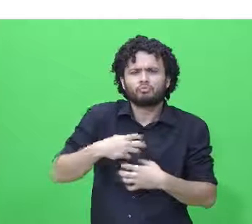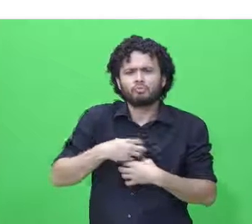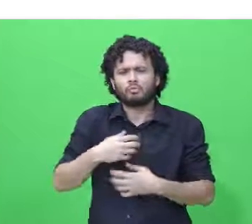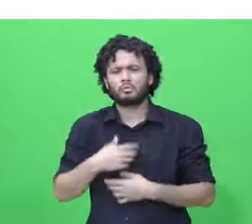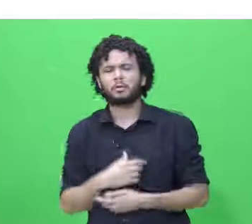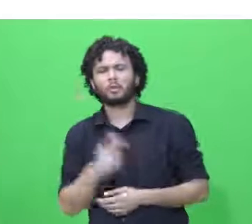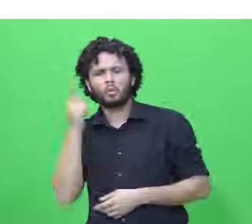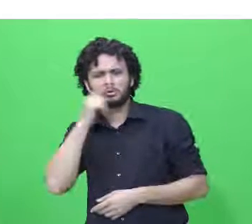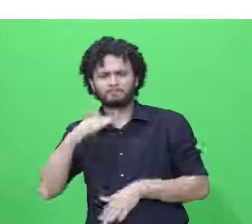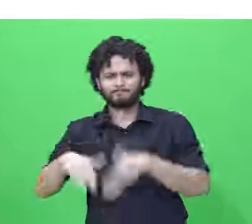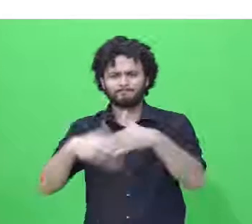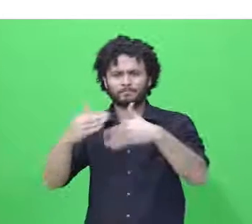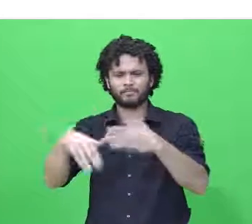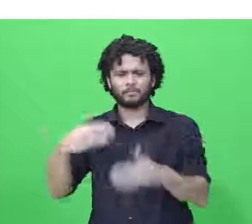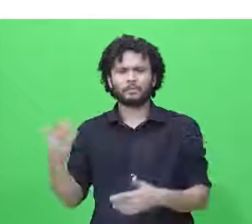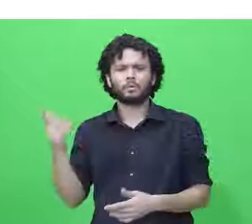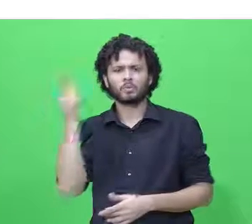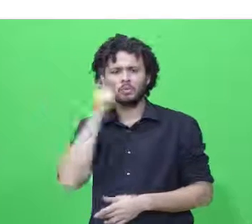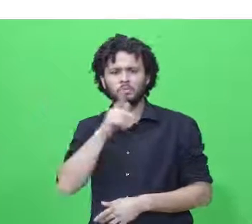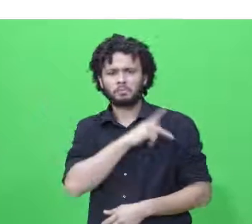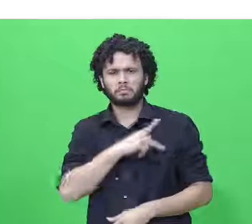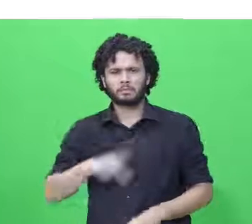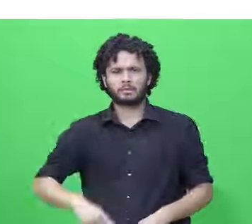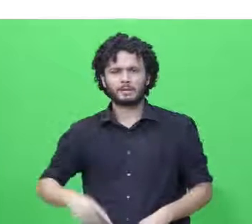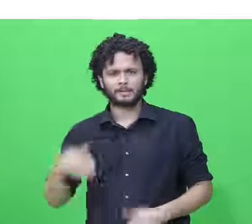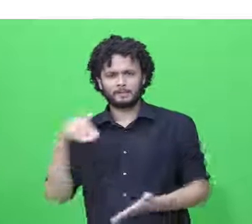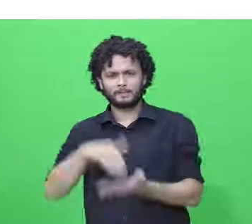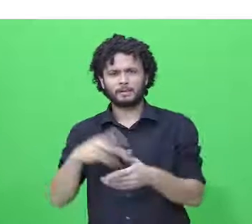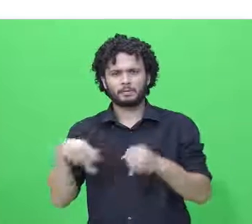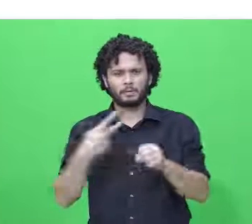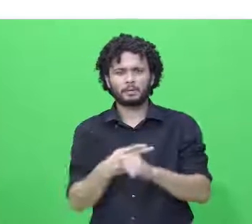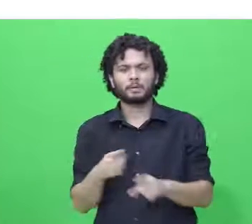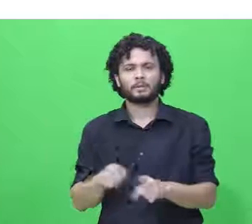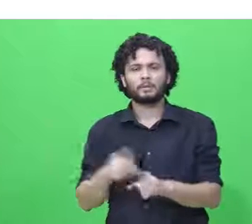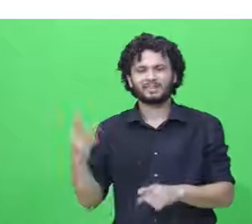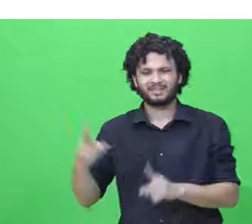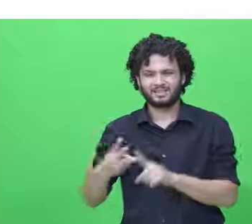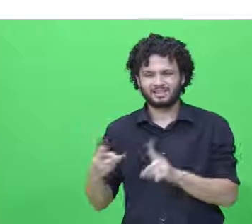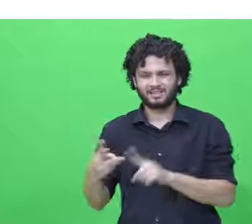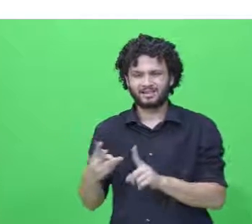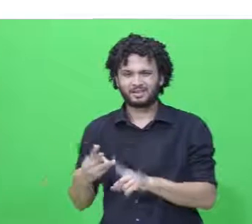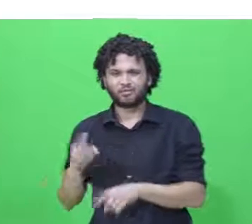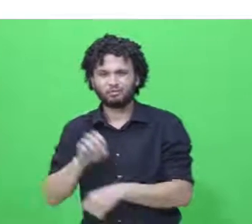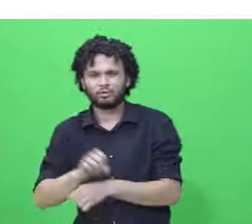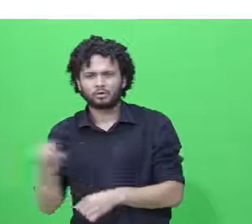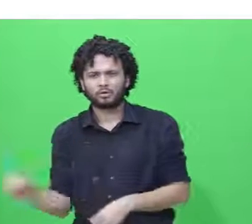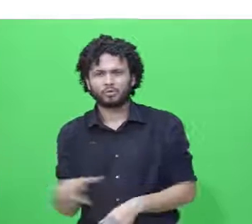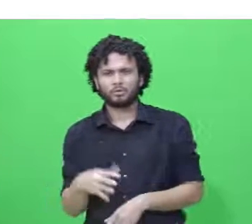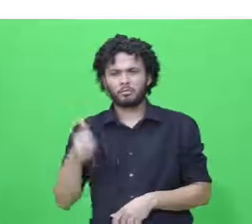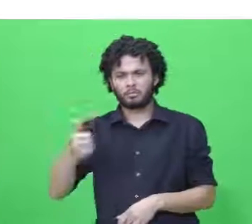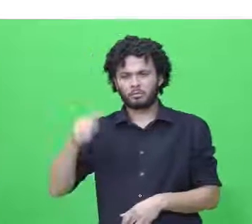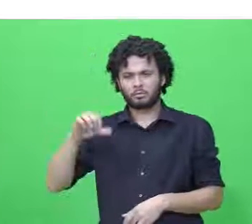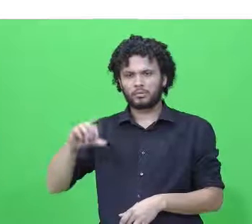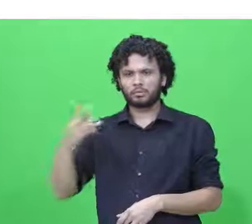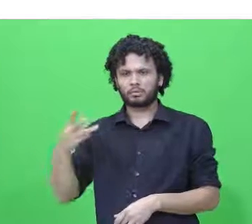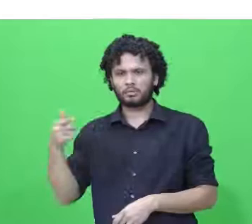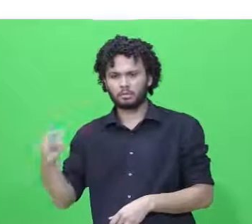no poder. A gente tem aí, olha só, o terceiro, então, governo varguista, que é o Estado Novo,